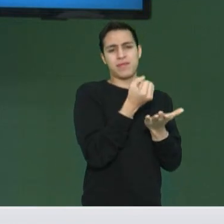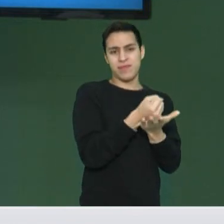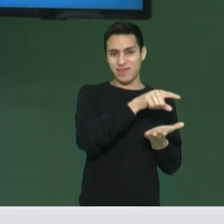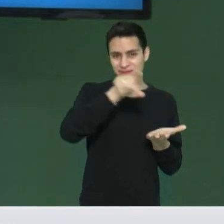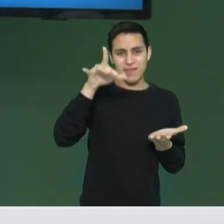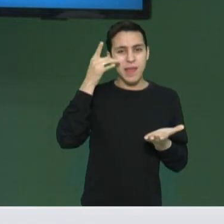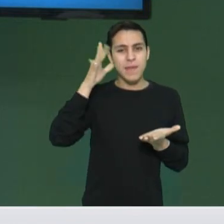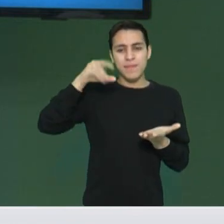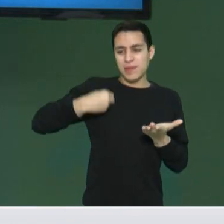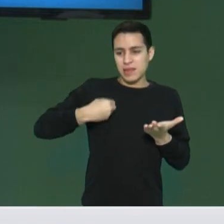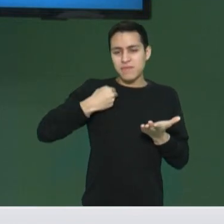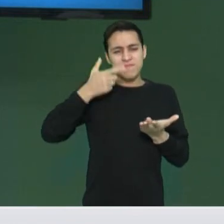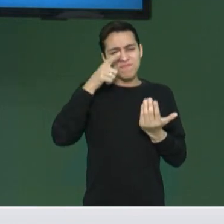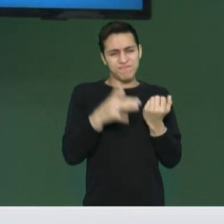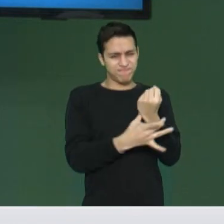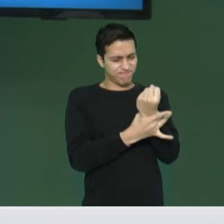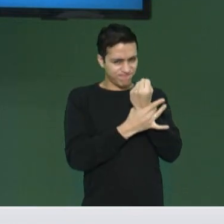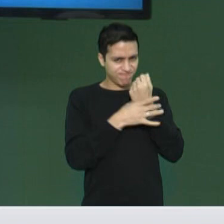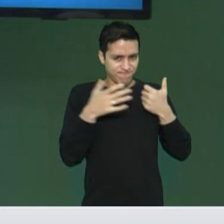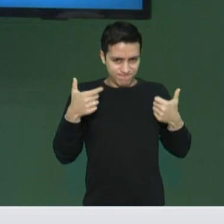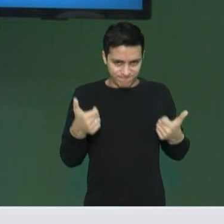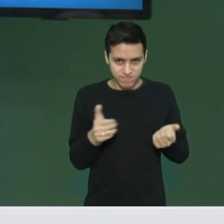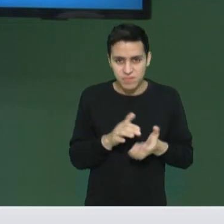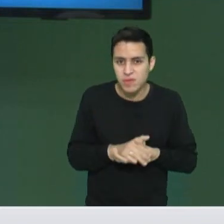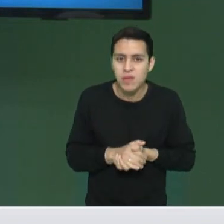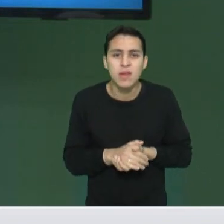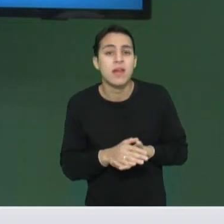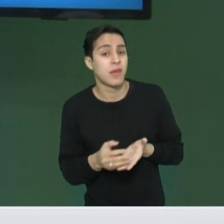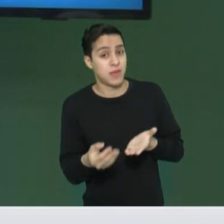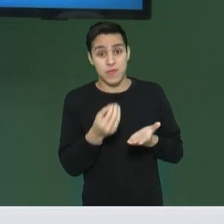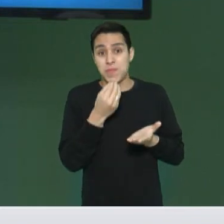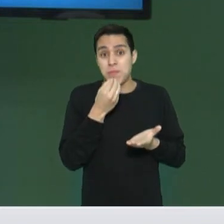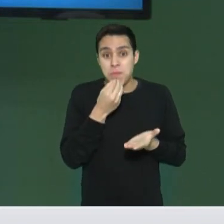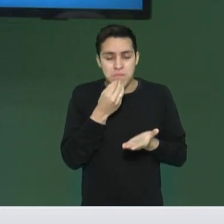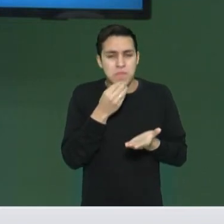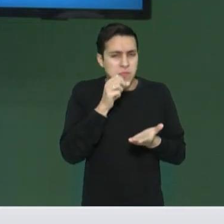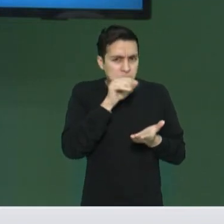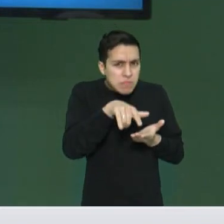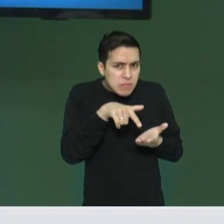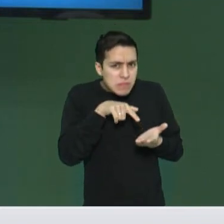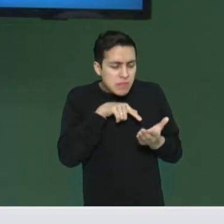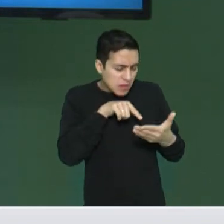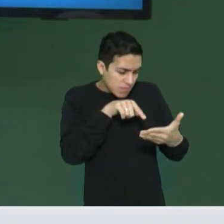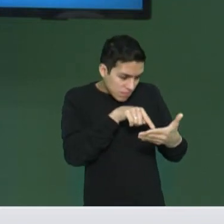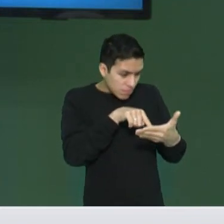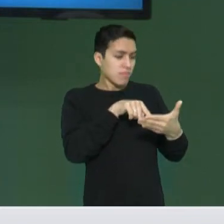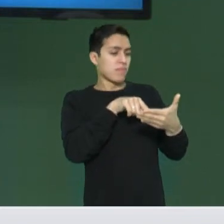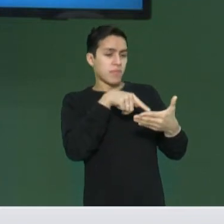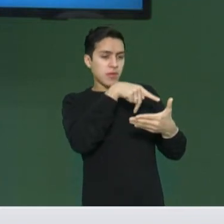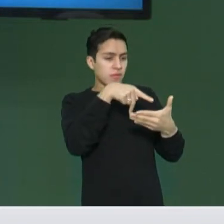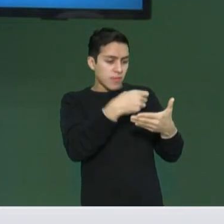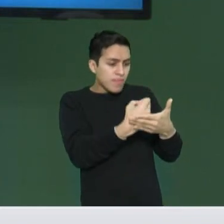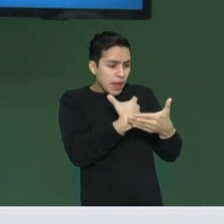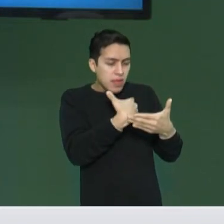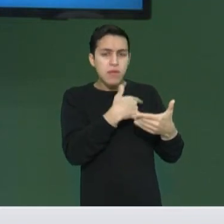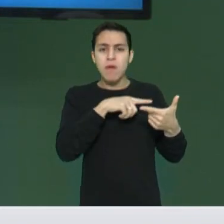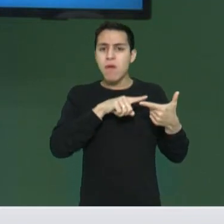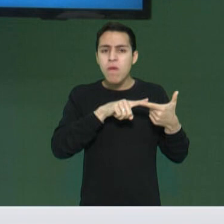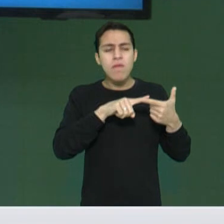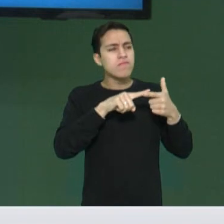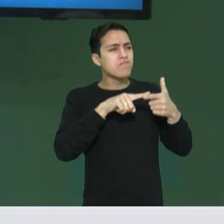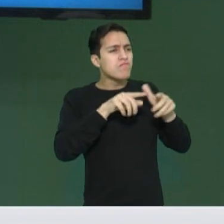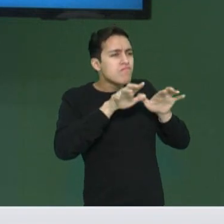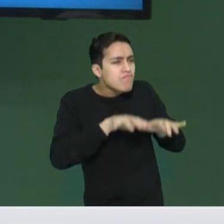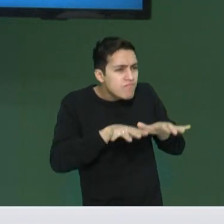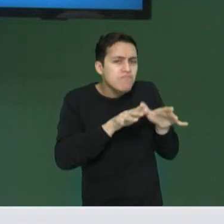sua presença. Claro que você deve observar notificações do seu professor, comentários, né? Então